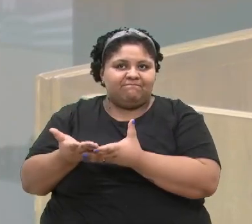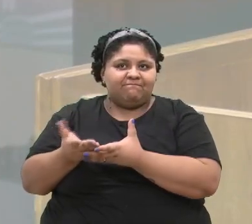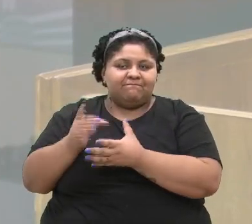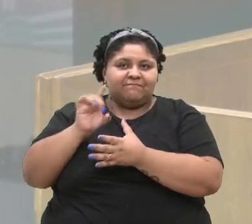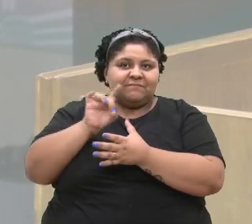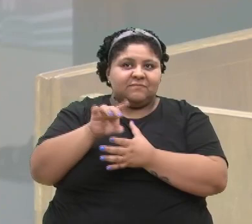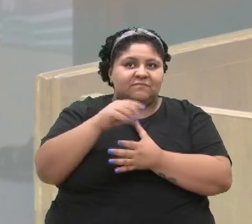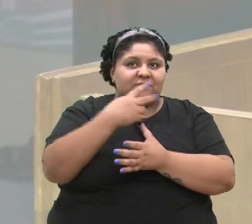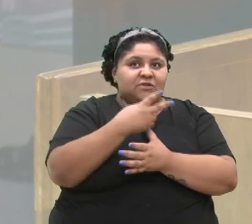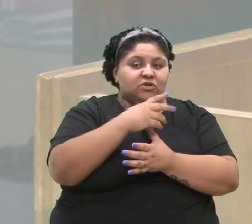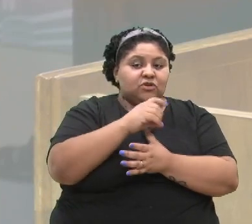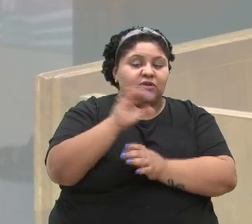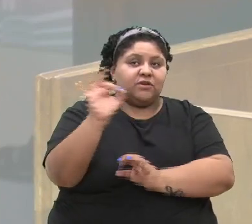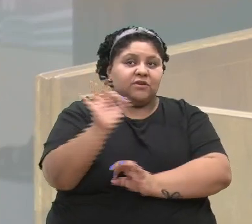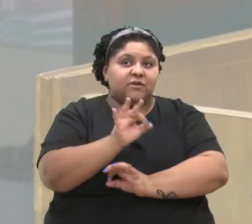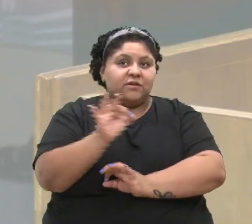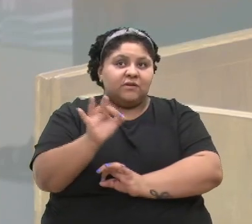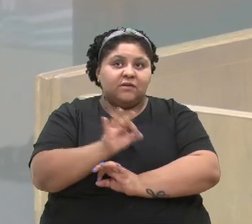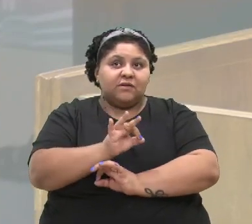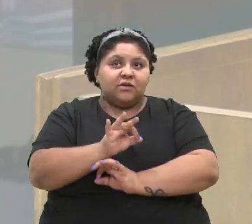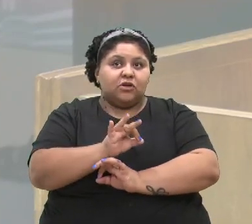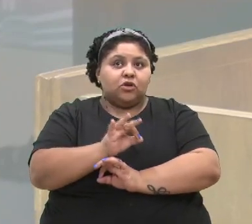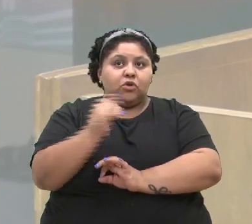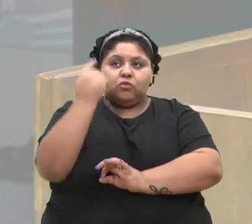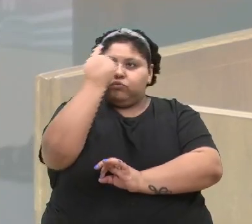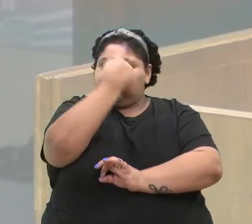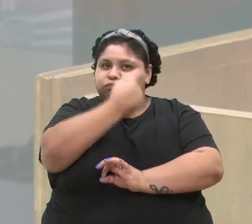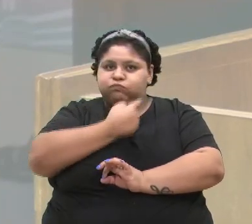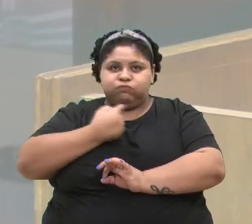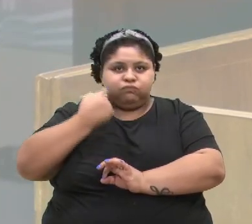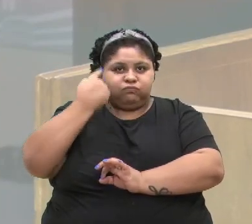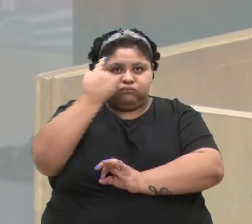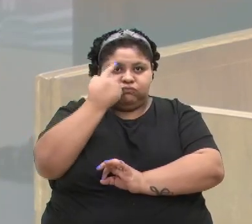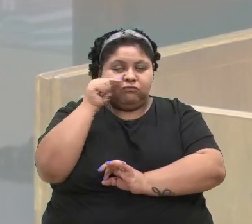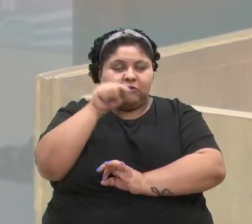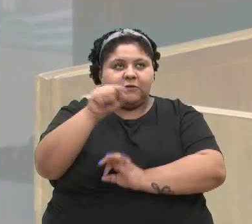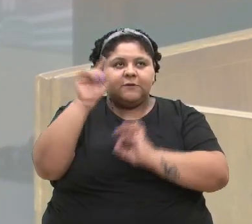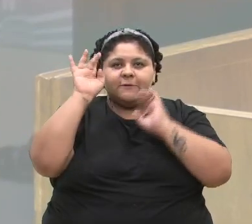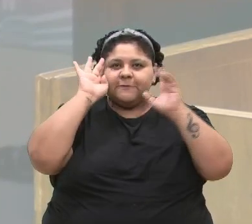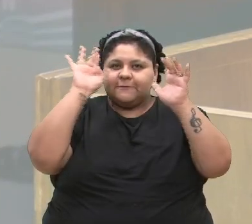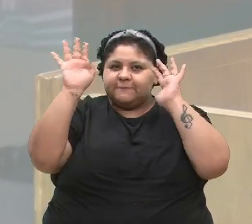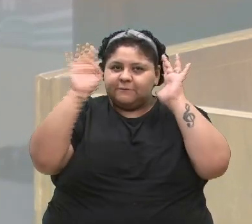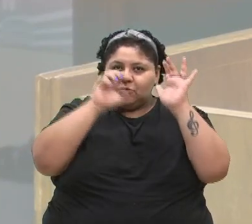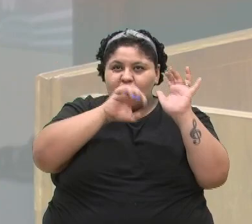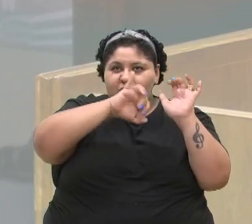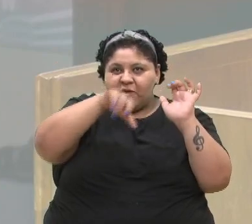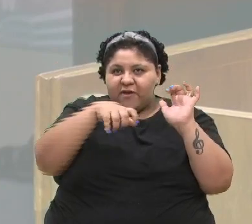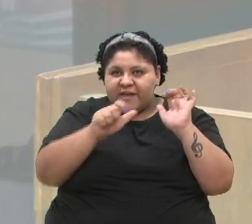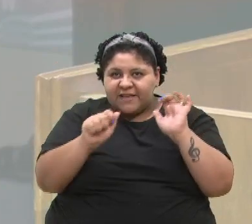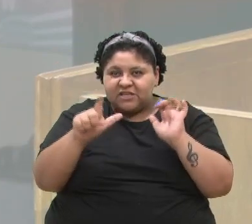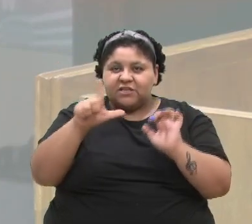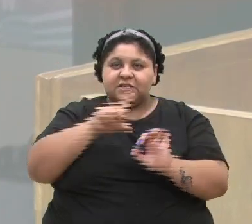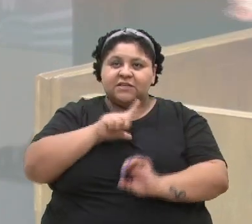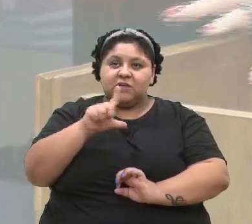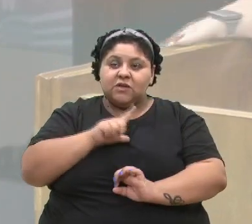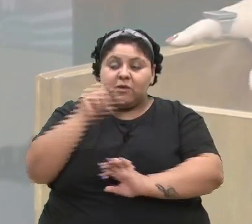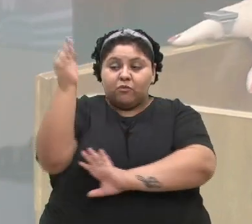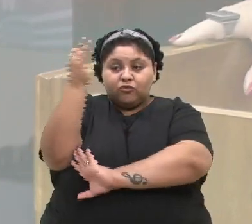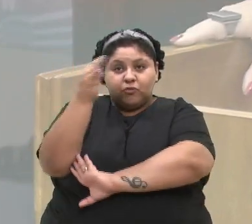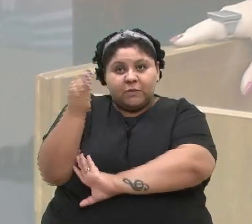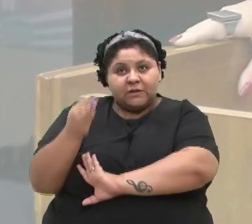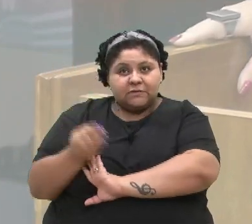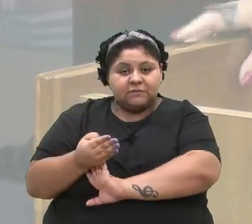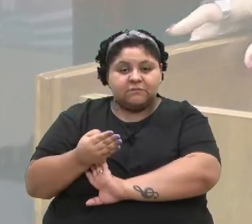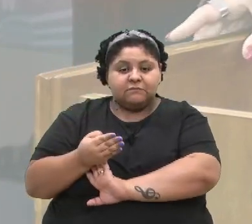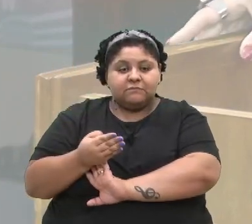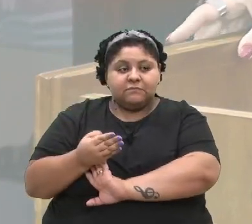somente 20% em tempo integral. E vocês imaginam que na EJA nós temos, no Brasil,